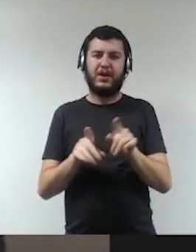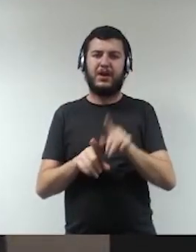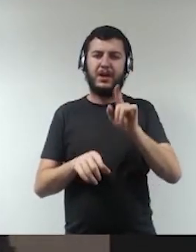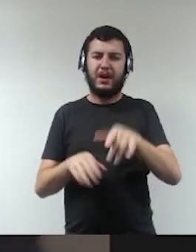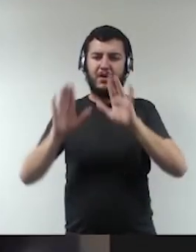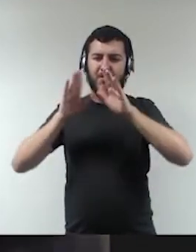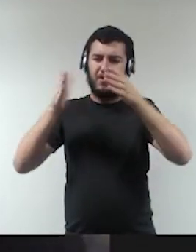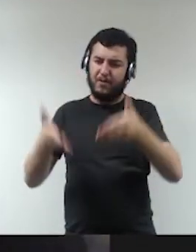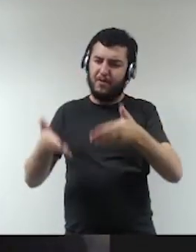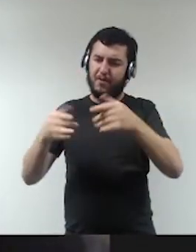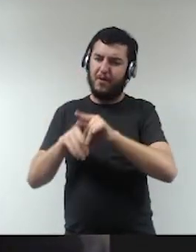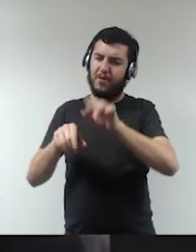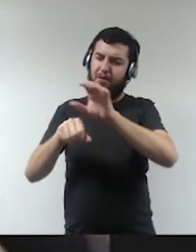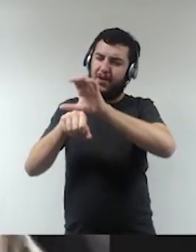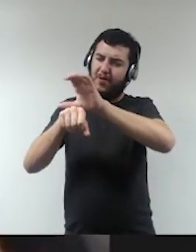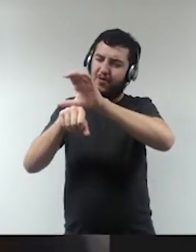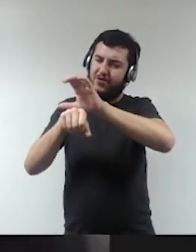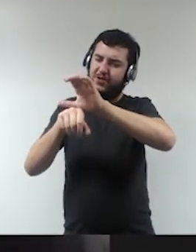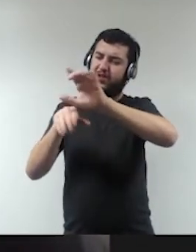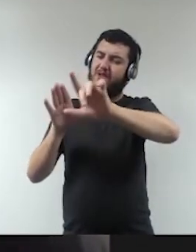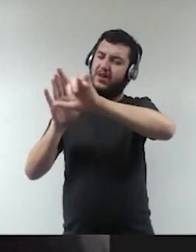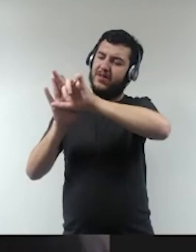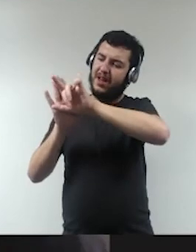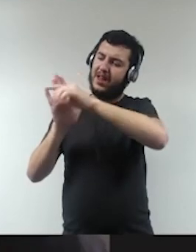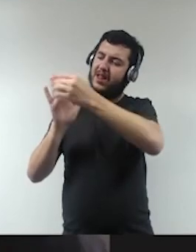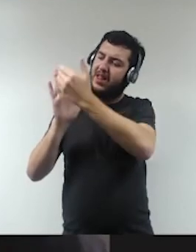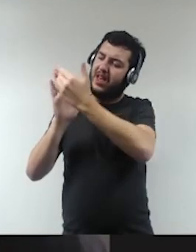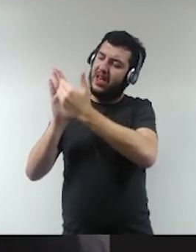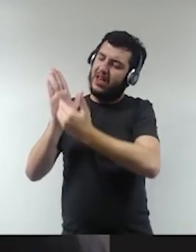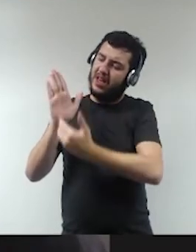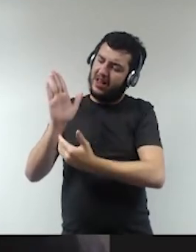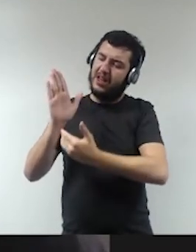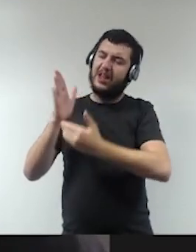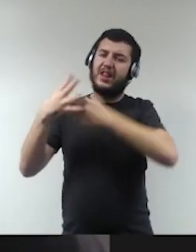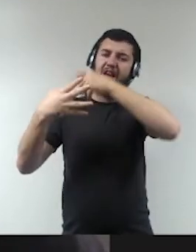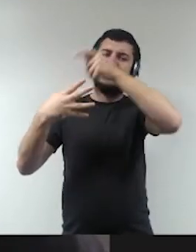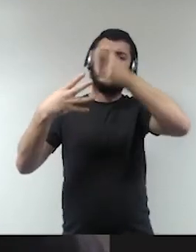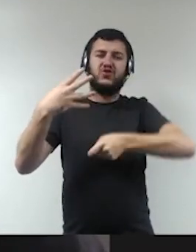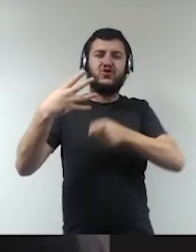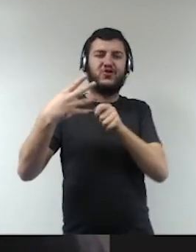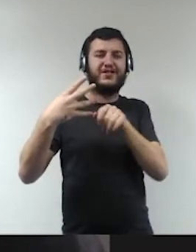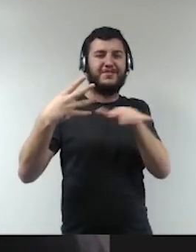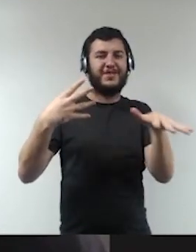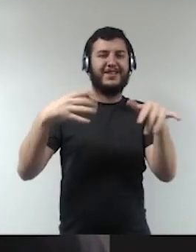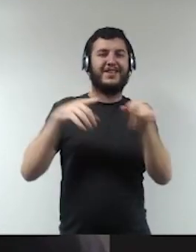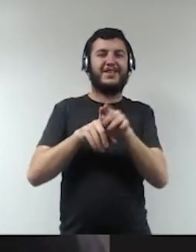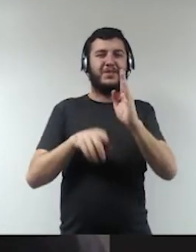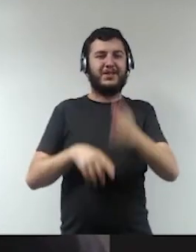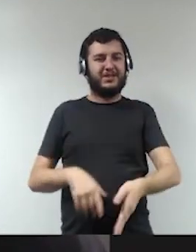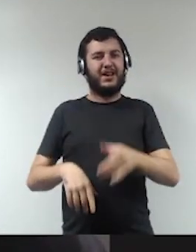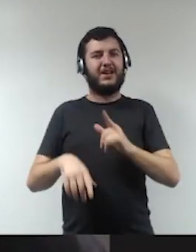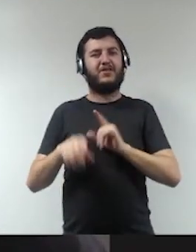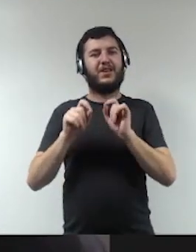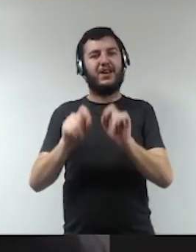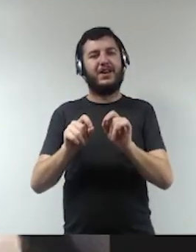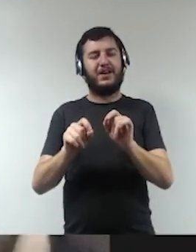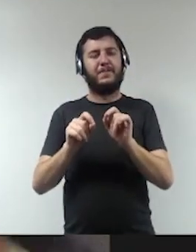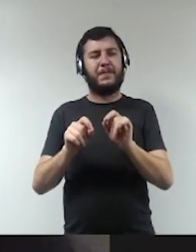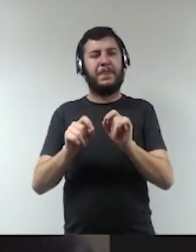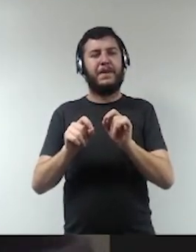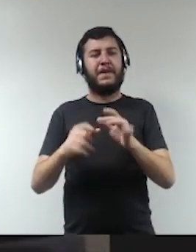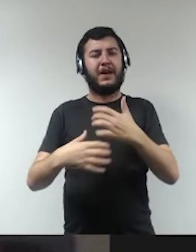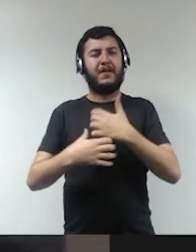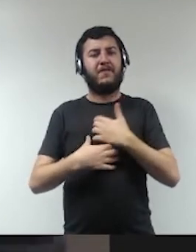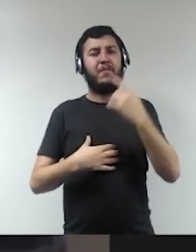constitucional, legal, seguindo o que diz a jurisprudência, seguindo o que diz os precedentes, de modo que os